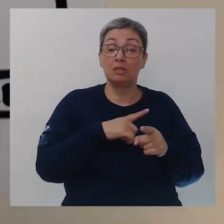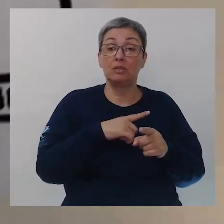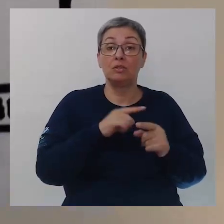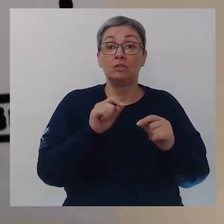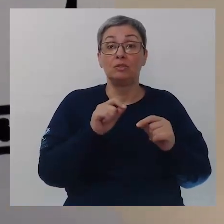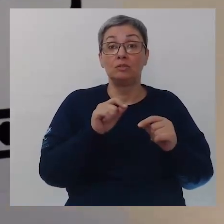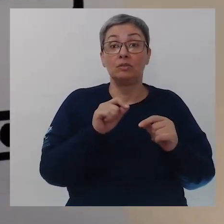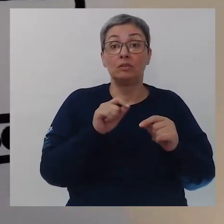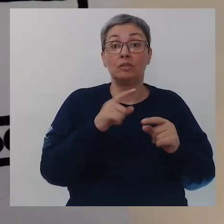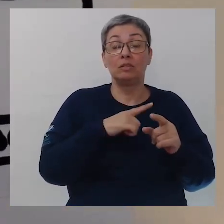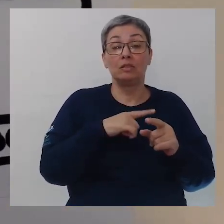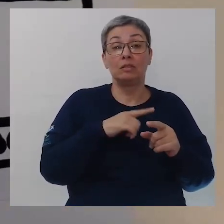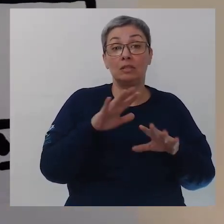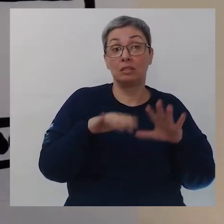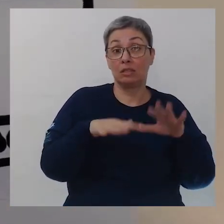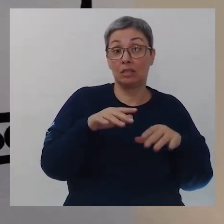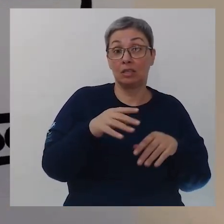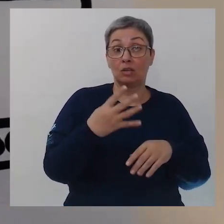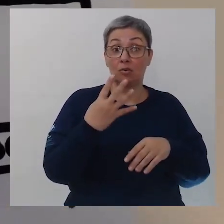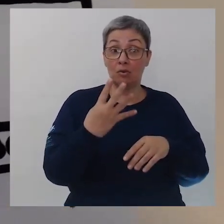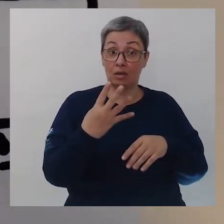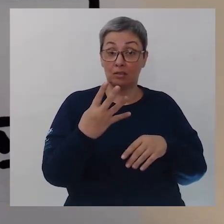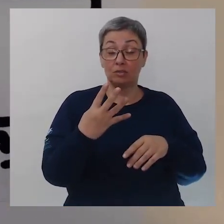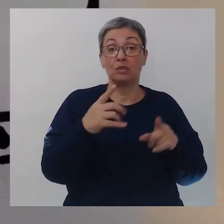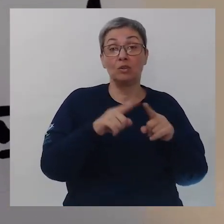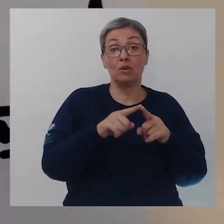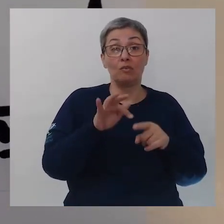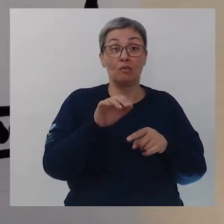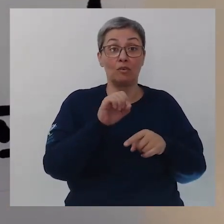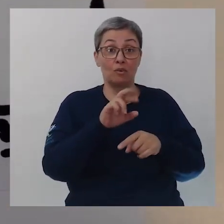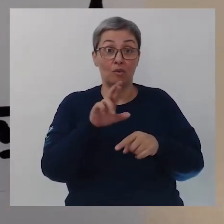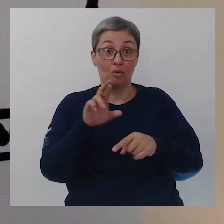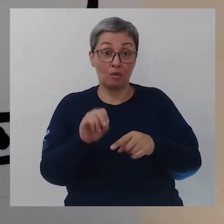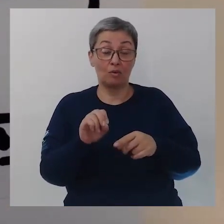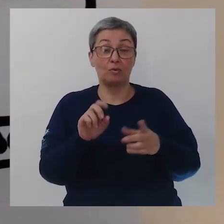ali, em quarto lugar, o forró,